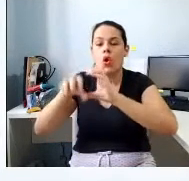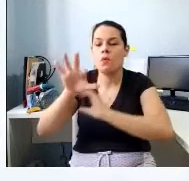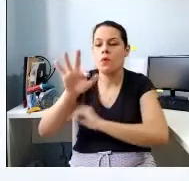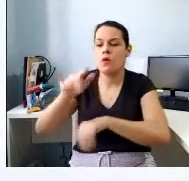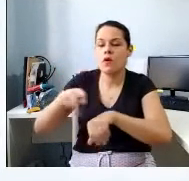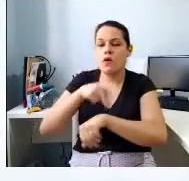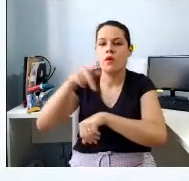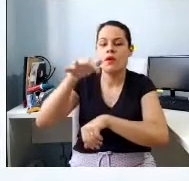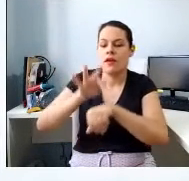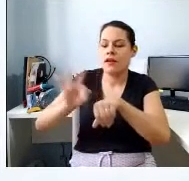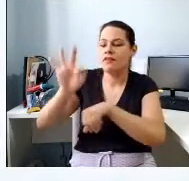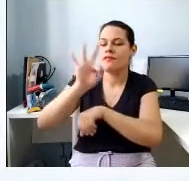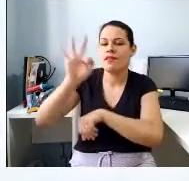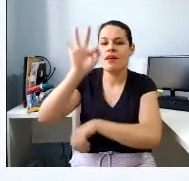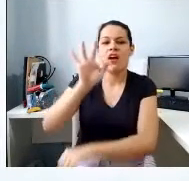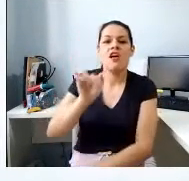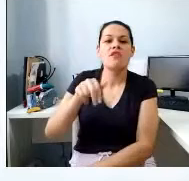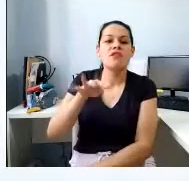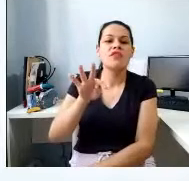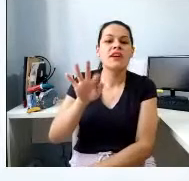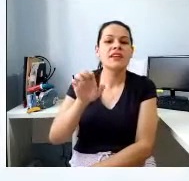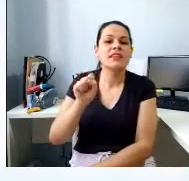um quadro